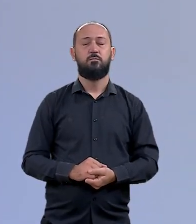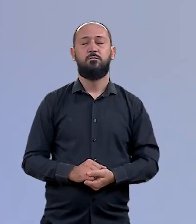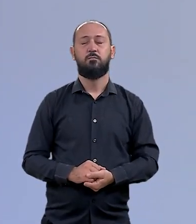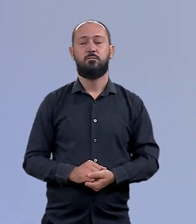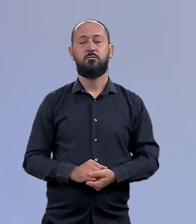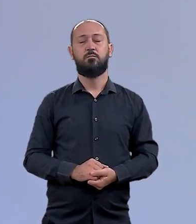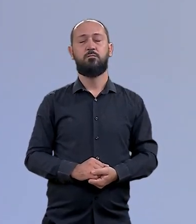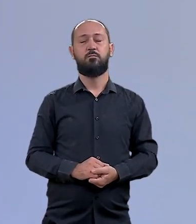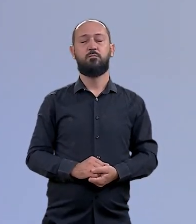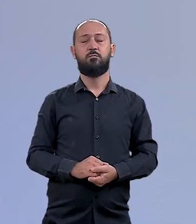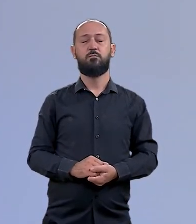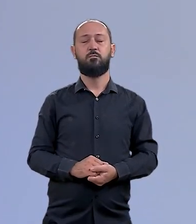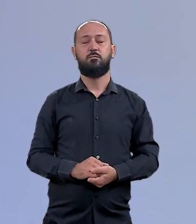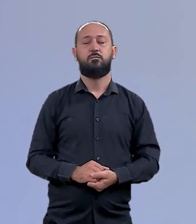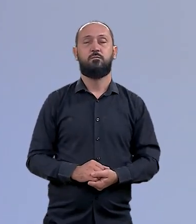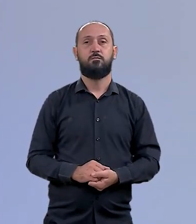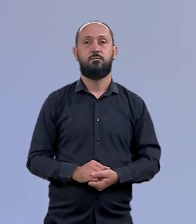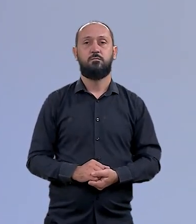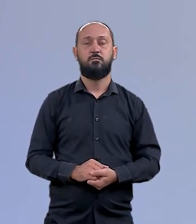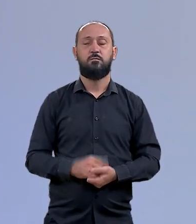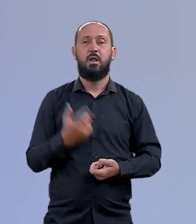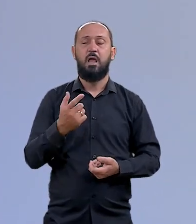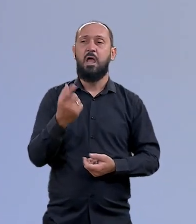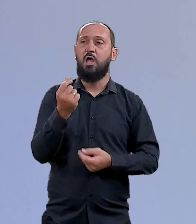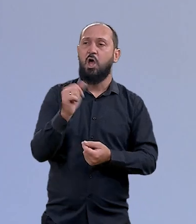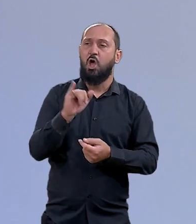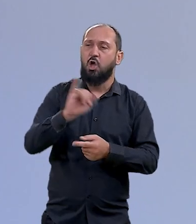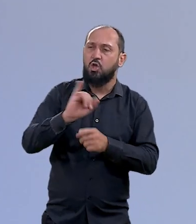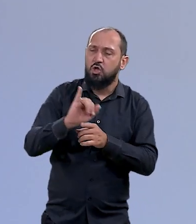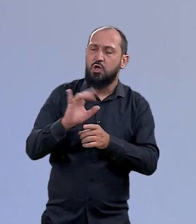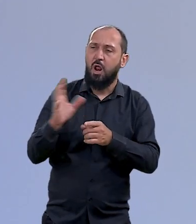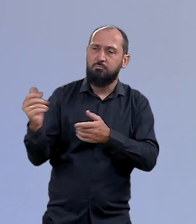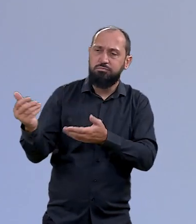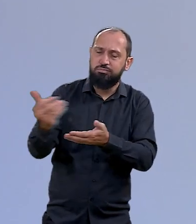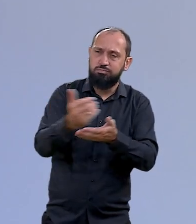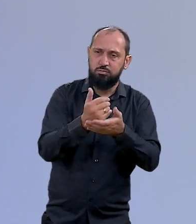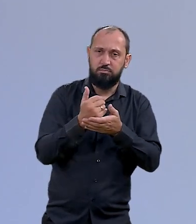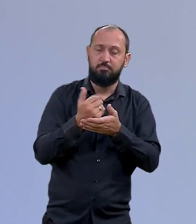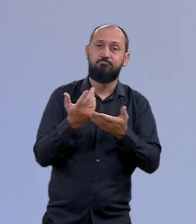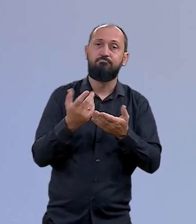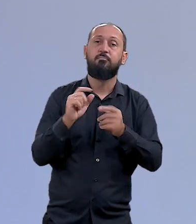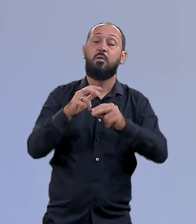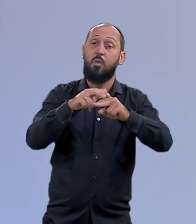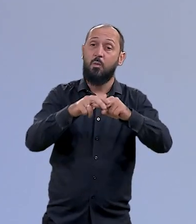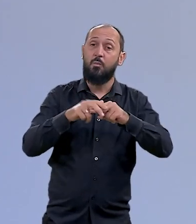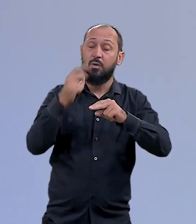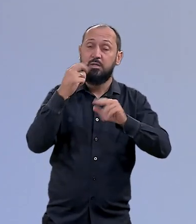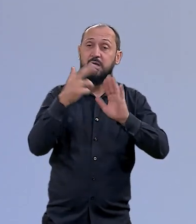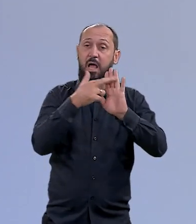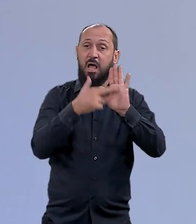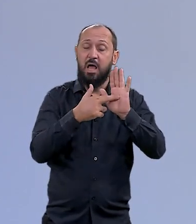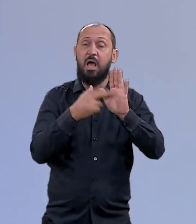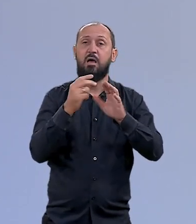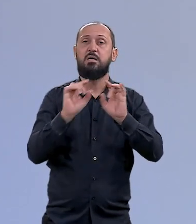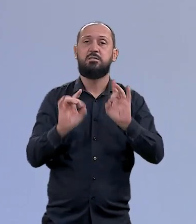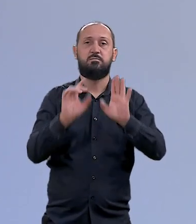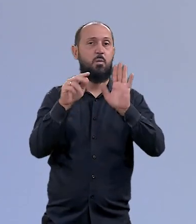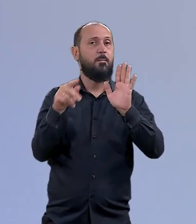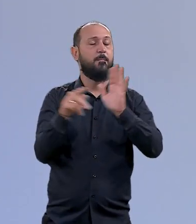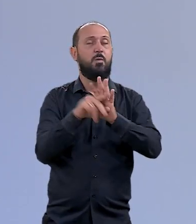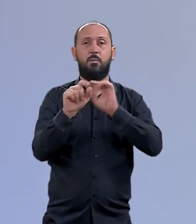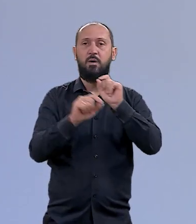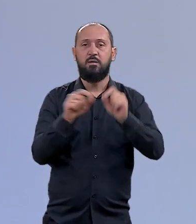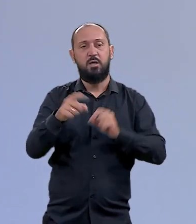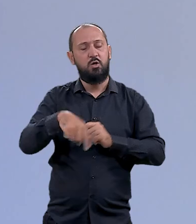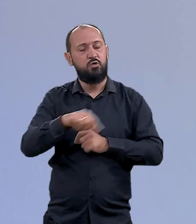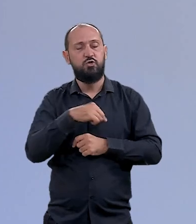o regramento todo específico para que nós não tenhamos limitações dessa aplicação, né? E principalmente cerceamento